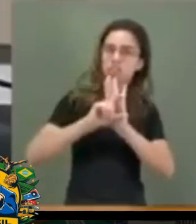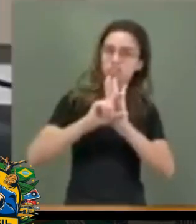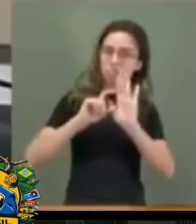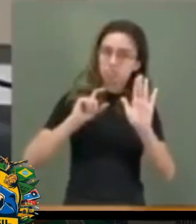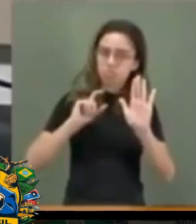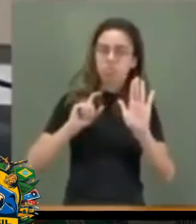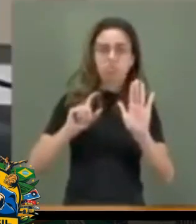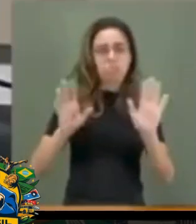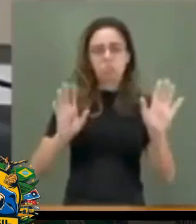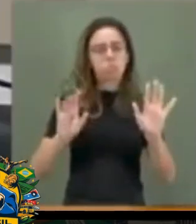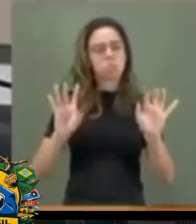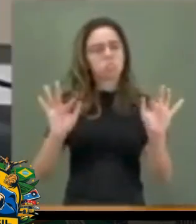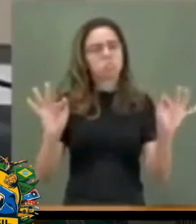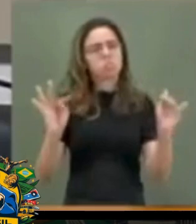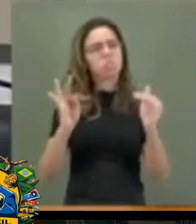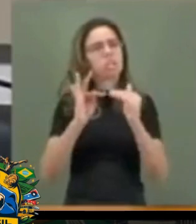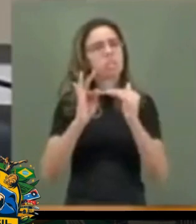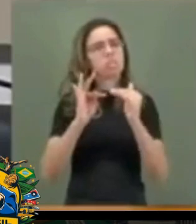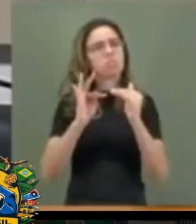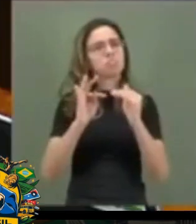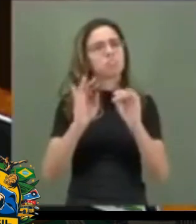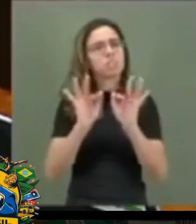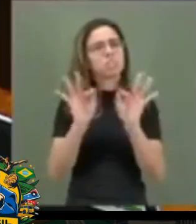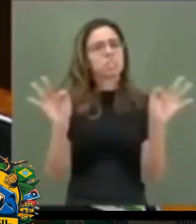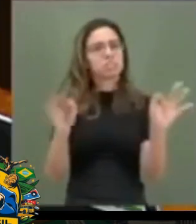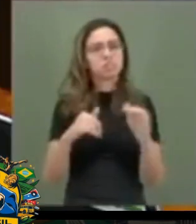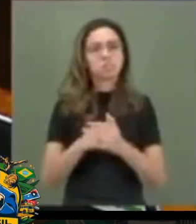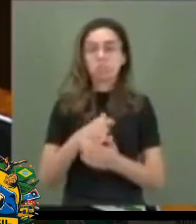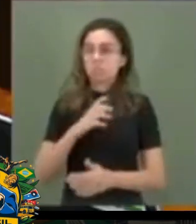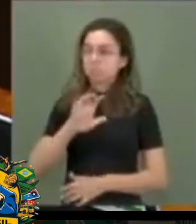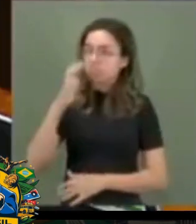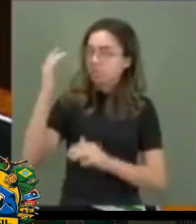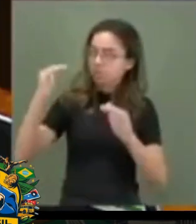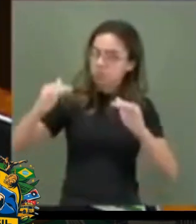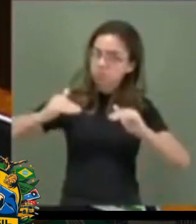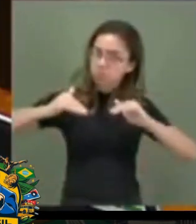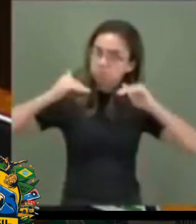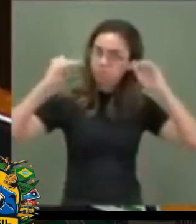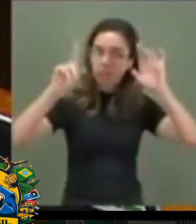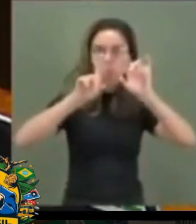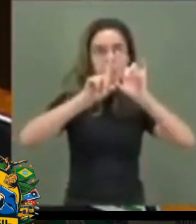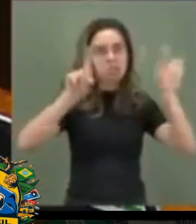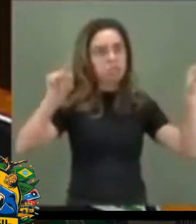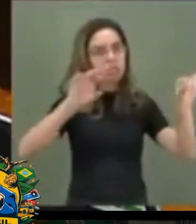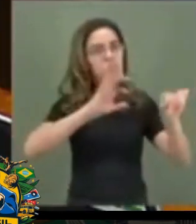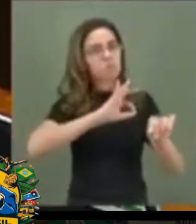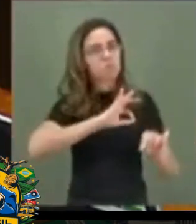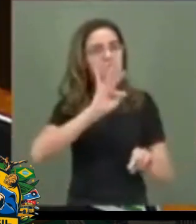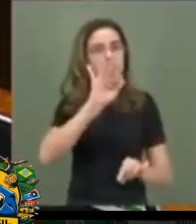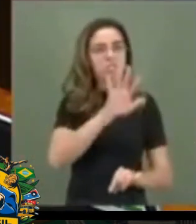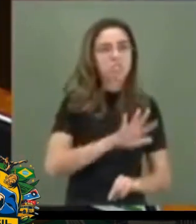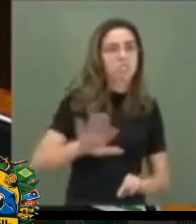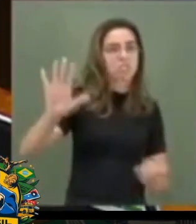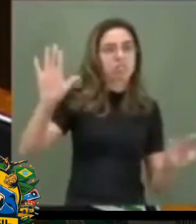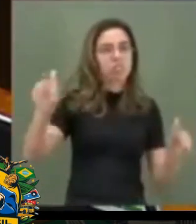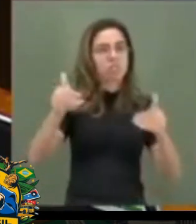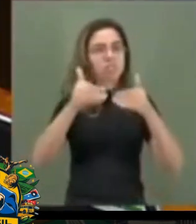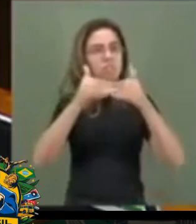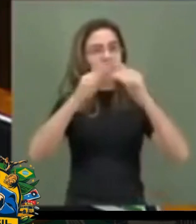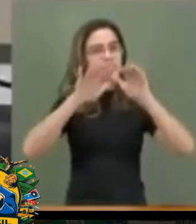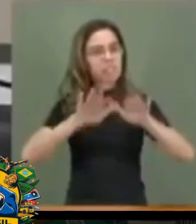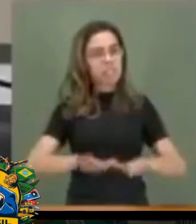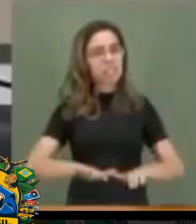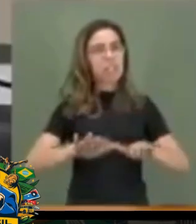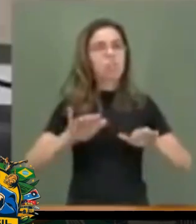normal. Houve uma decisão de uma autoridade em Brasília, da Polícia Federal, para que ele fosse retido no aeroporto?